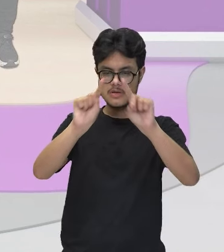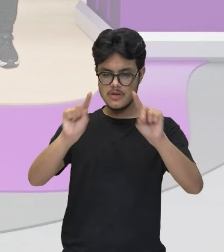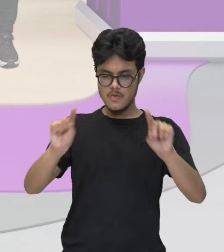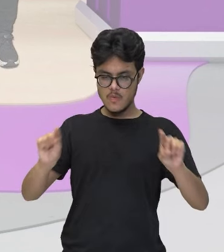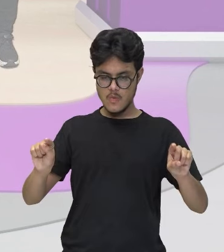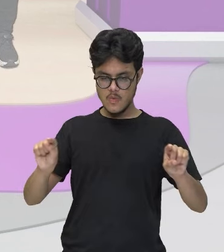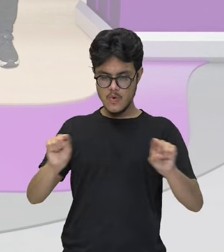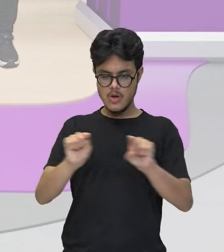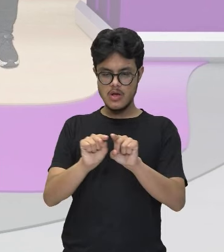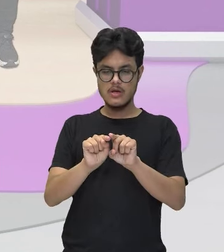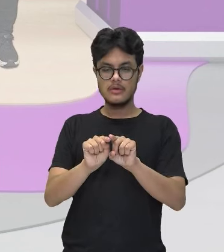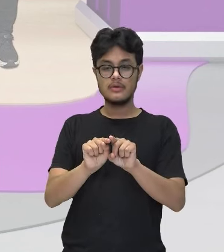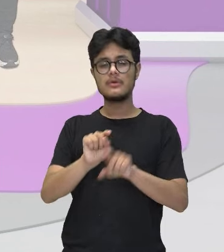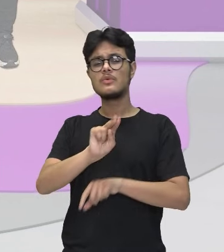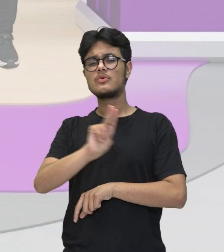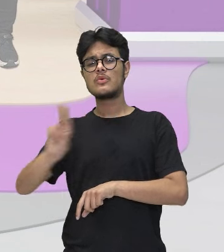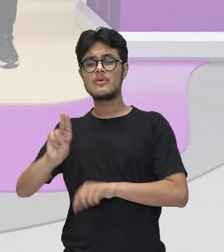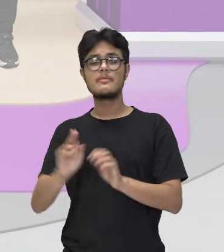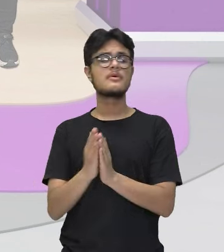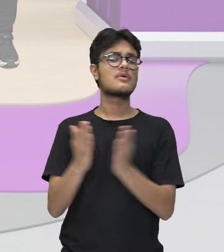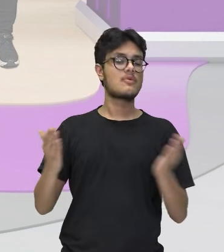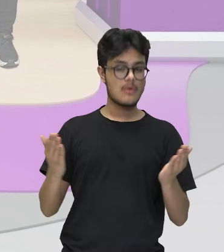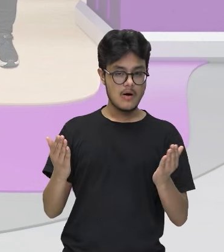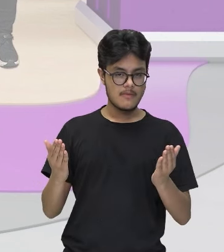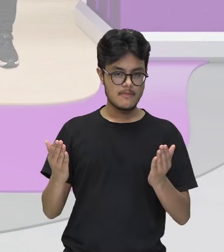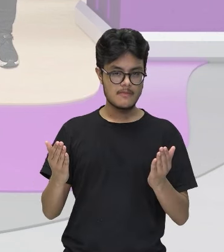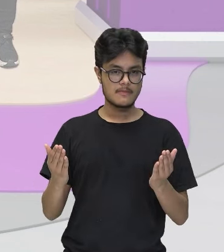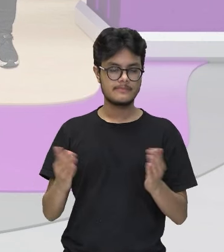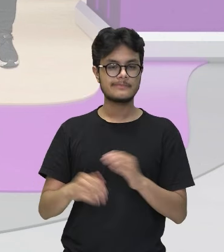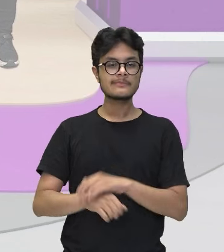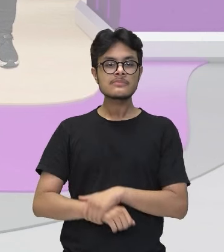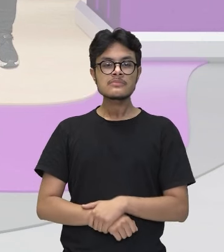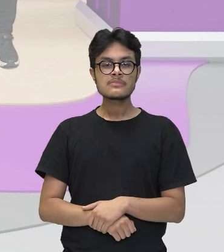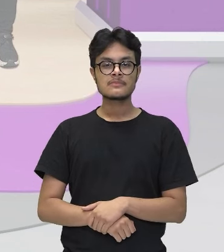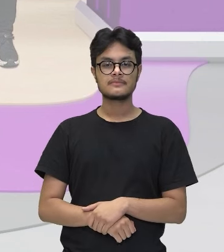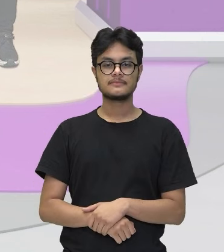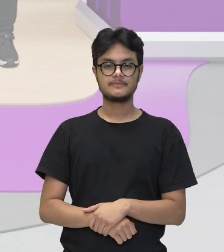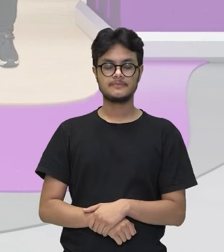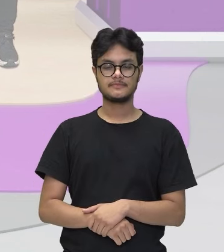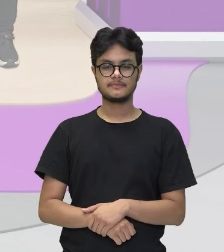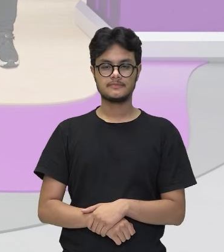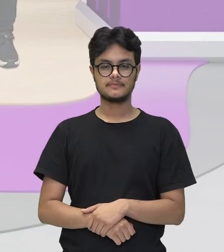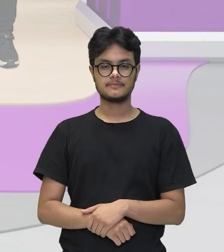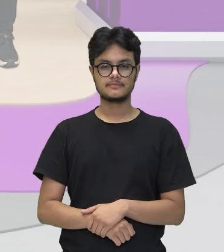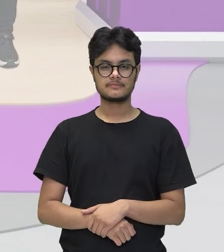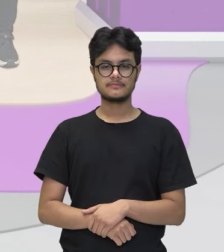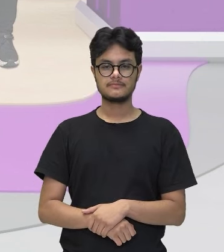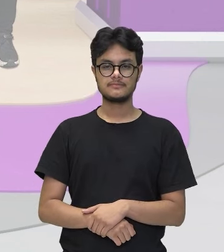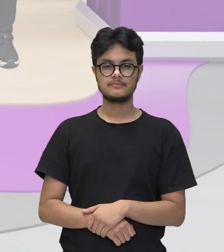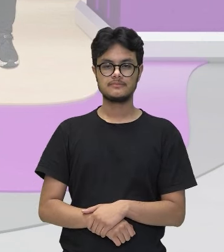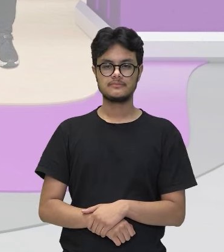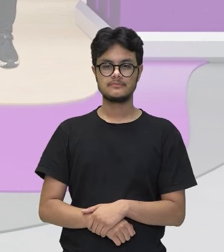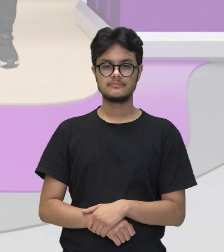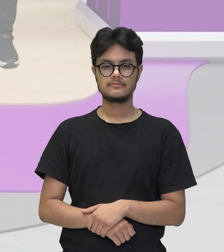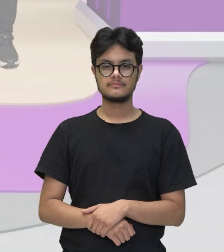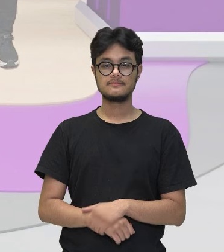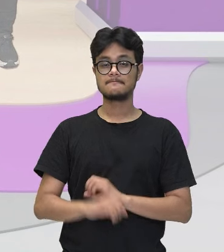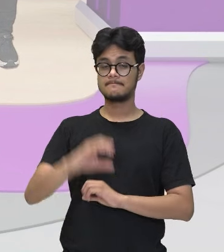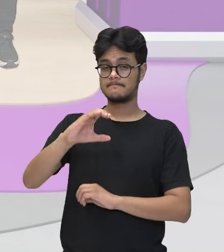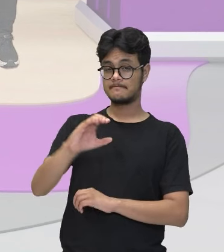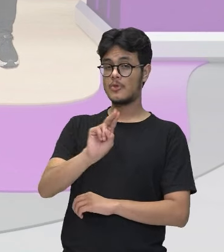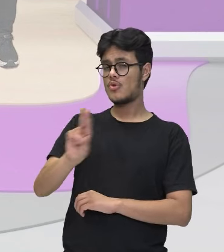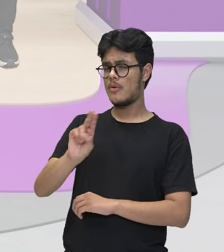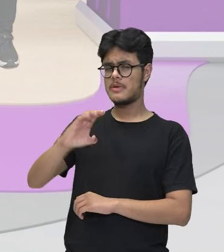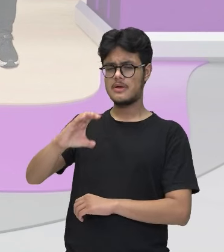o chão e a própria base, esses dois lados que são os lados menores do triângulo retângulo, eles são chamados de